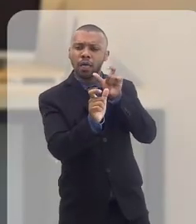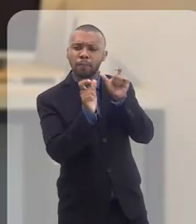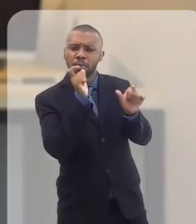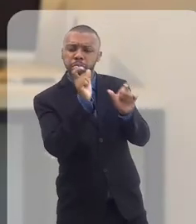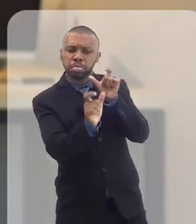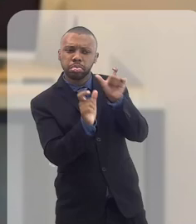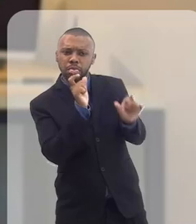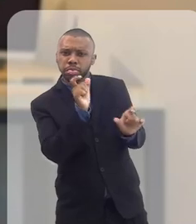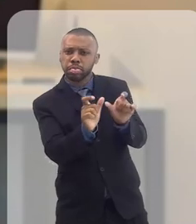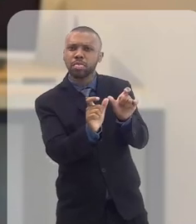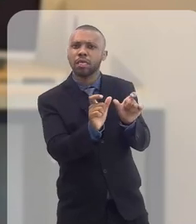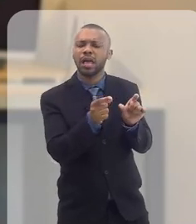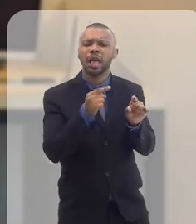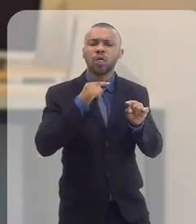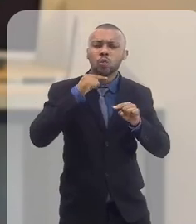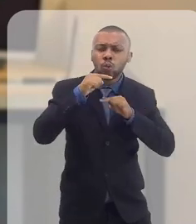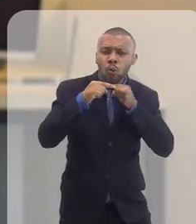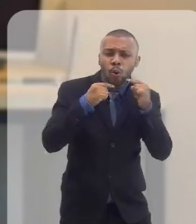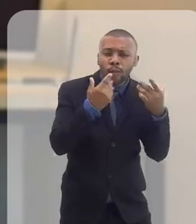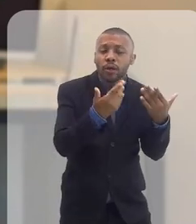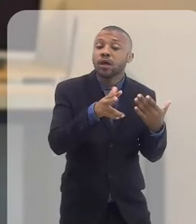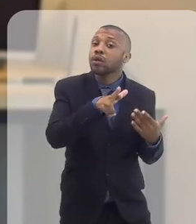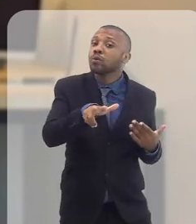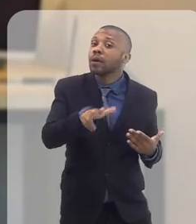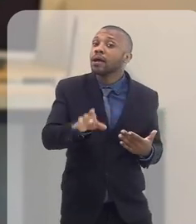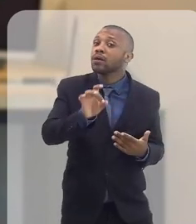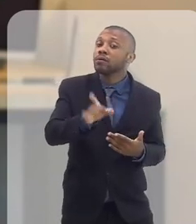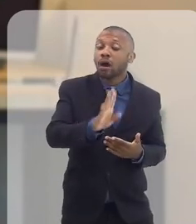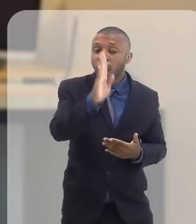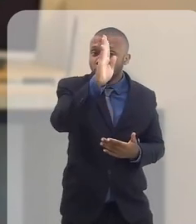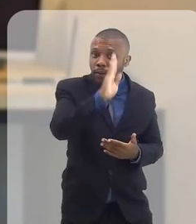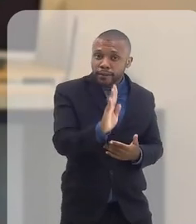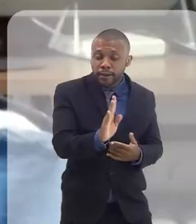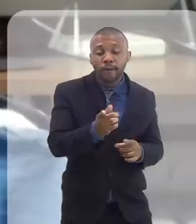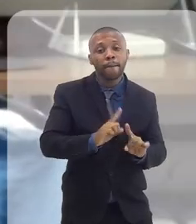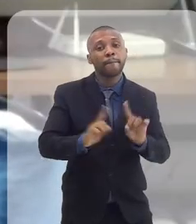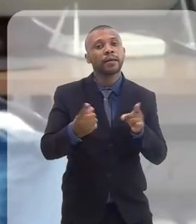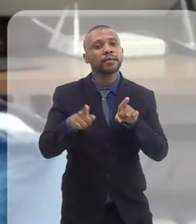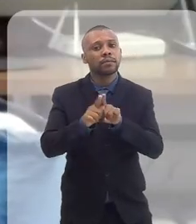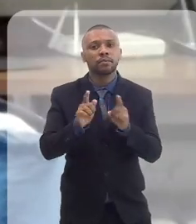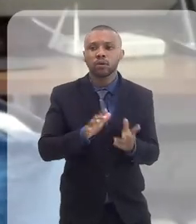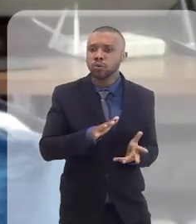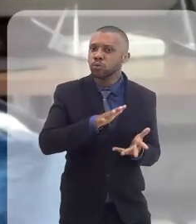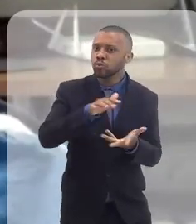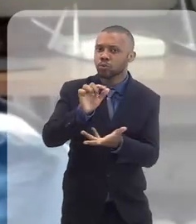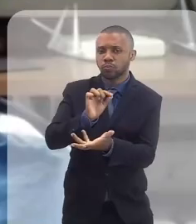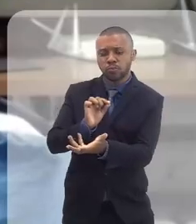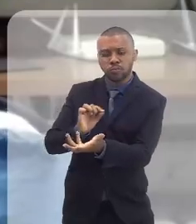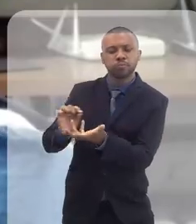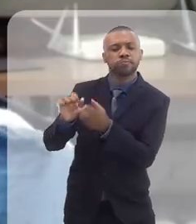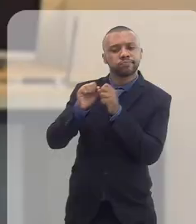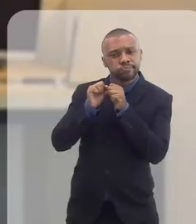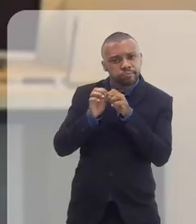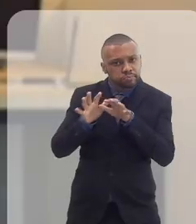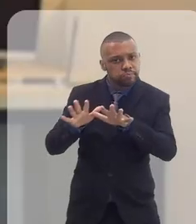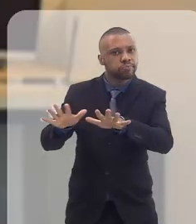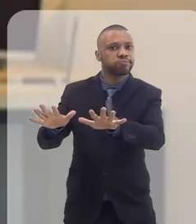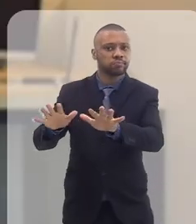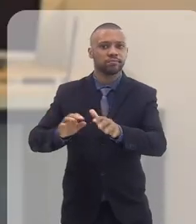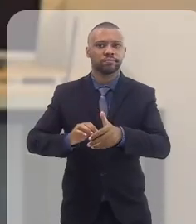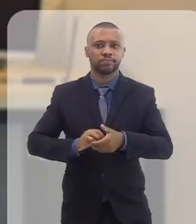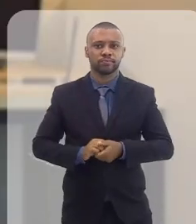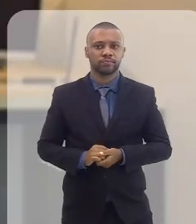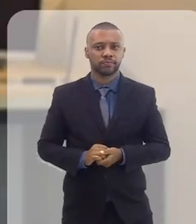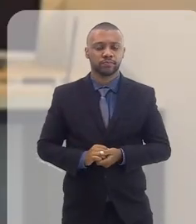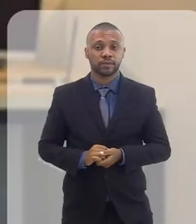sido alvo de muitos ataques, de muitos questionamentos, aliás, não só no país, né? Isso tem repercutido o